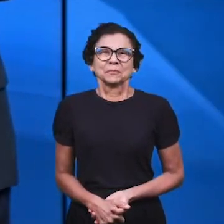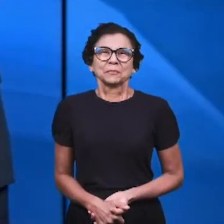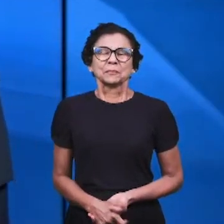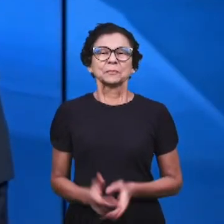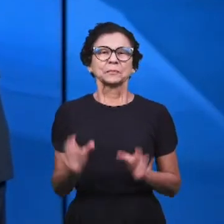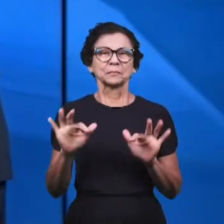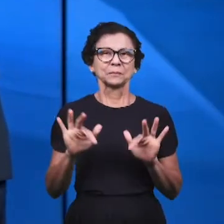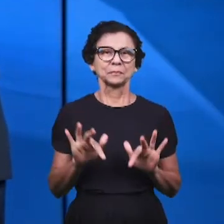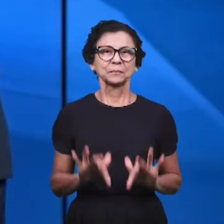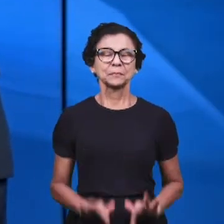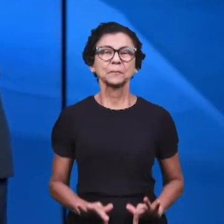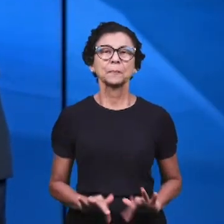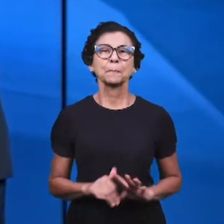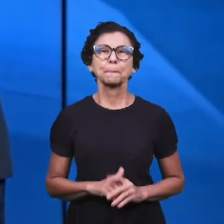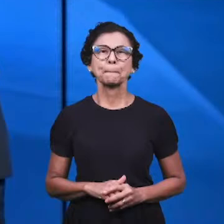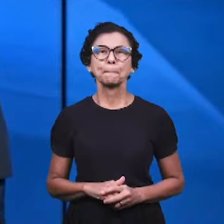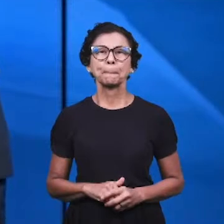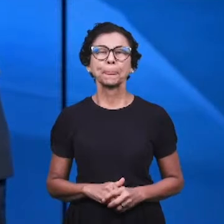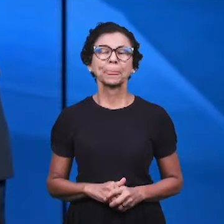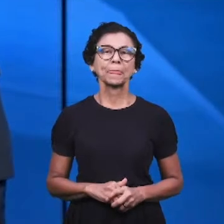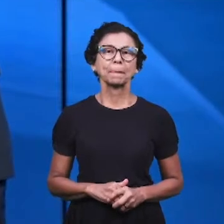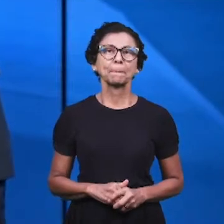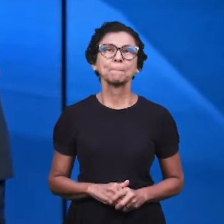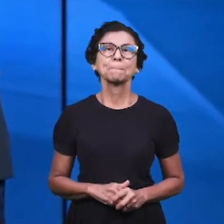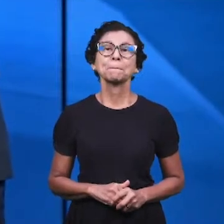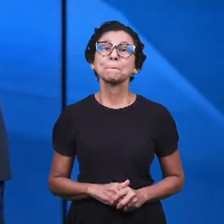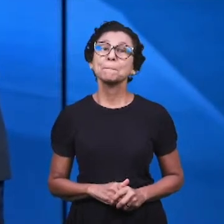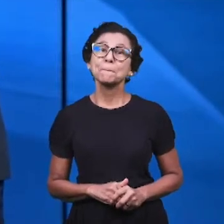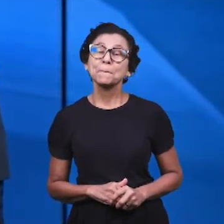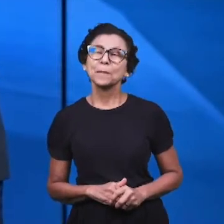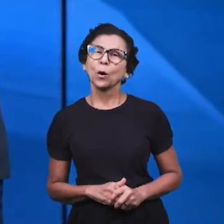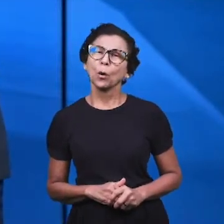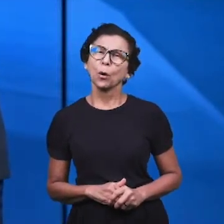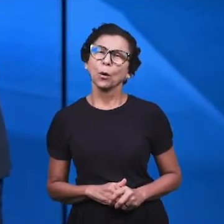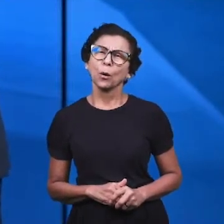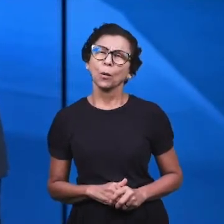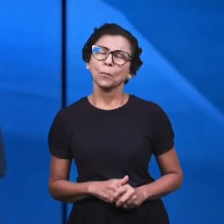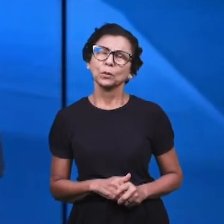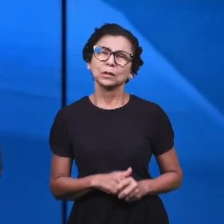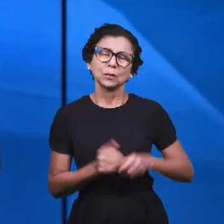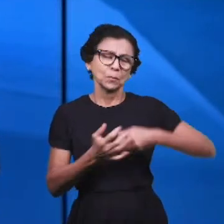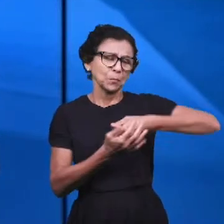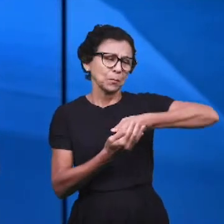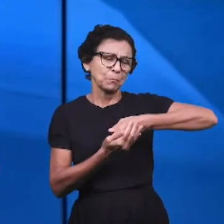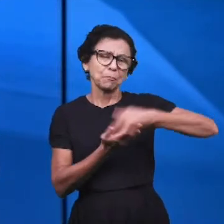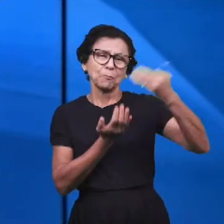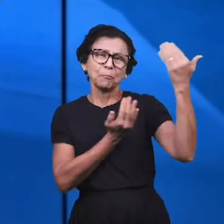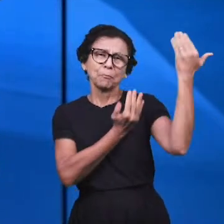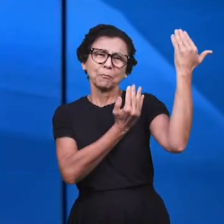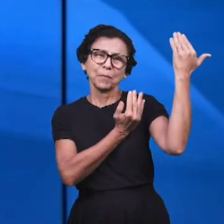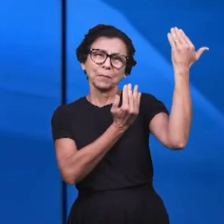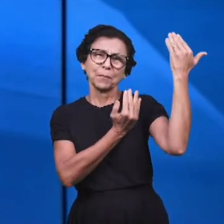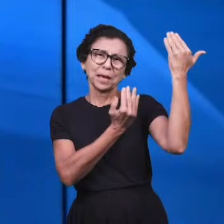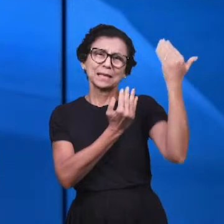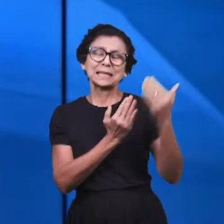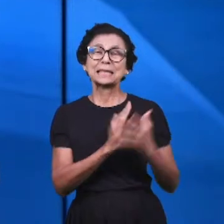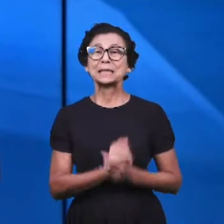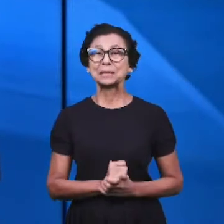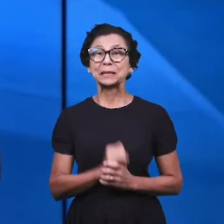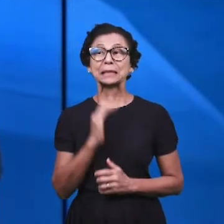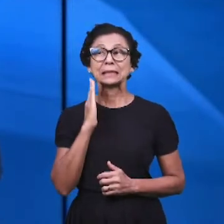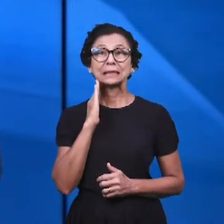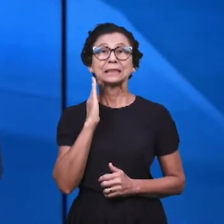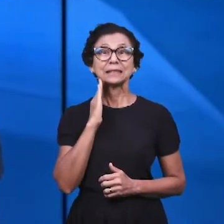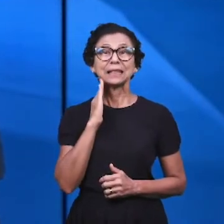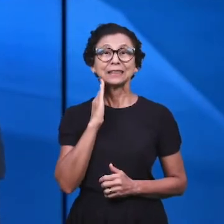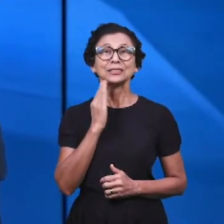nossa aqui, onde nós consideramos algumas respostas dadas por bebês. E esses bebês são notáveis porque eles entendem a vontade